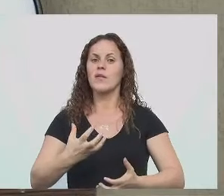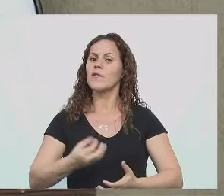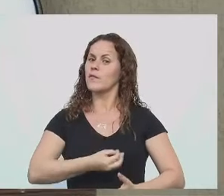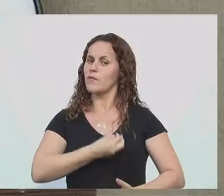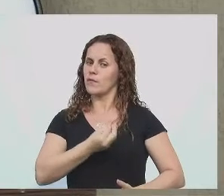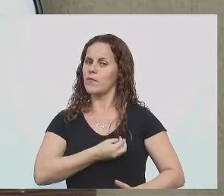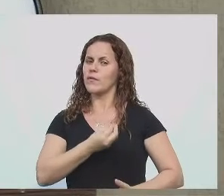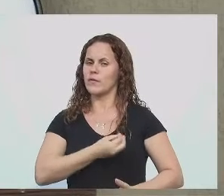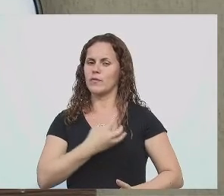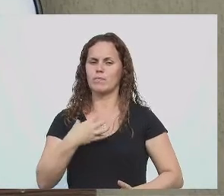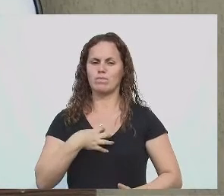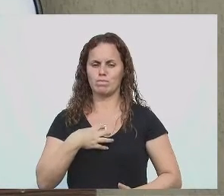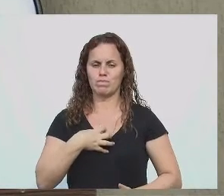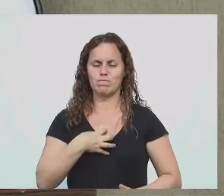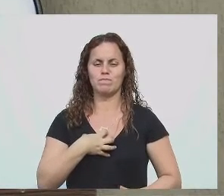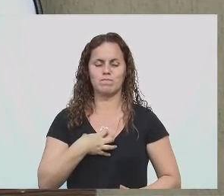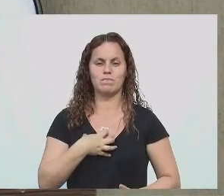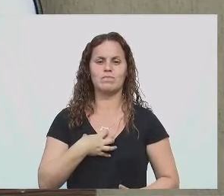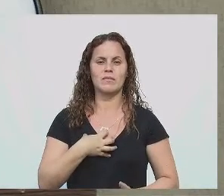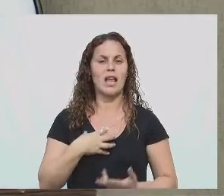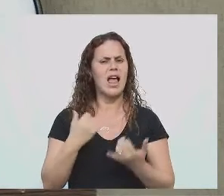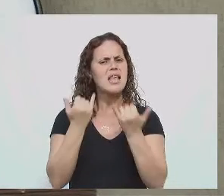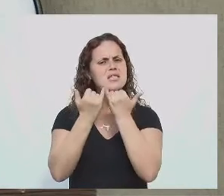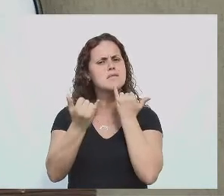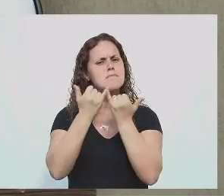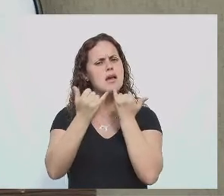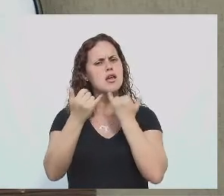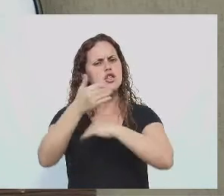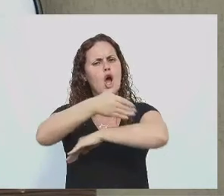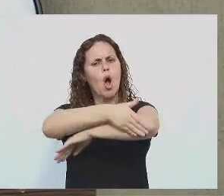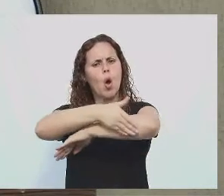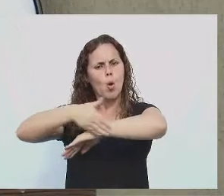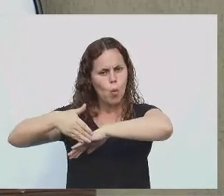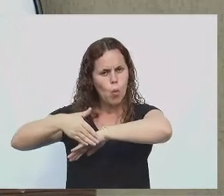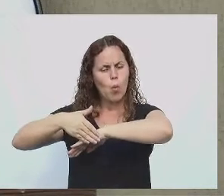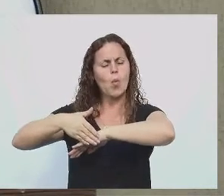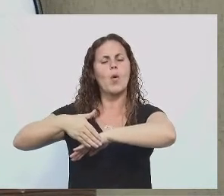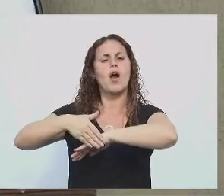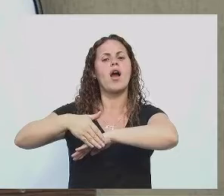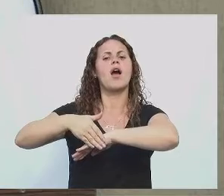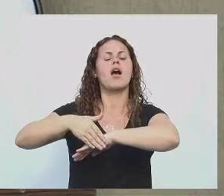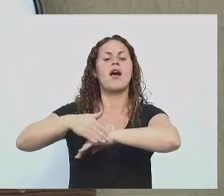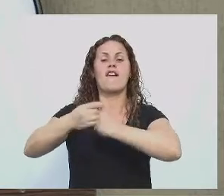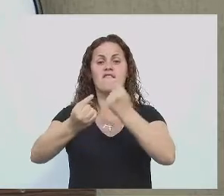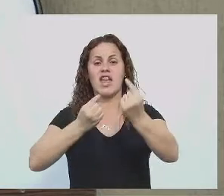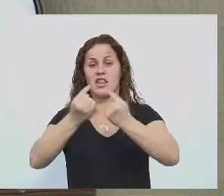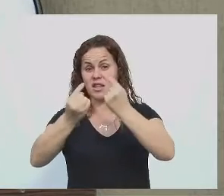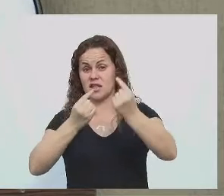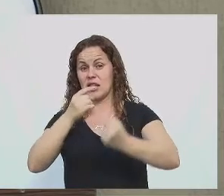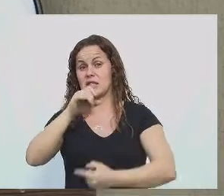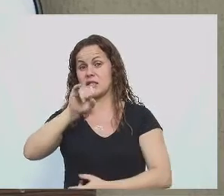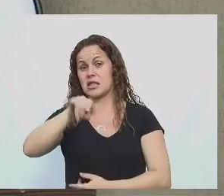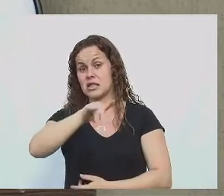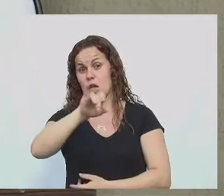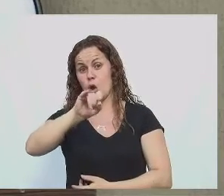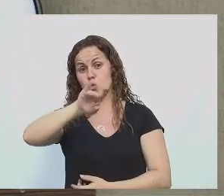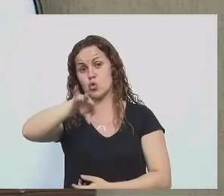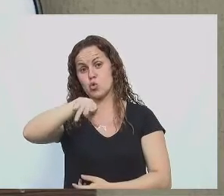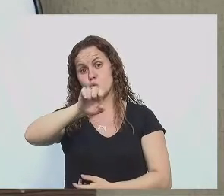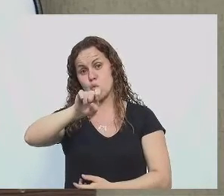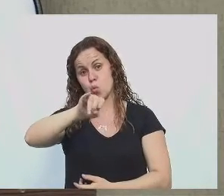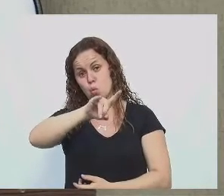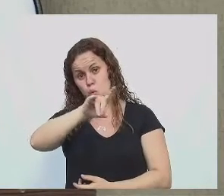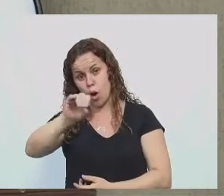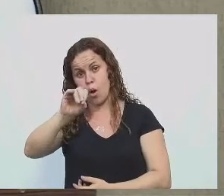dessa. É semelhante àquela rua, àquela avenida da São João Batista ali, quanto tempo ficou cobrando